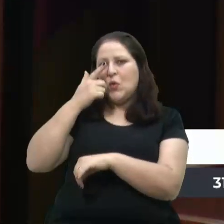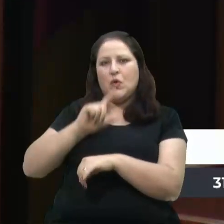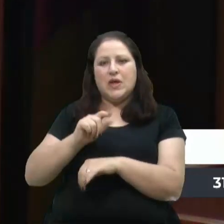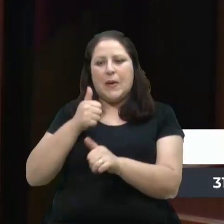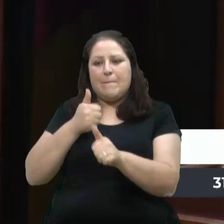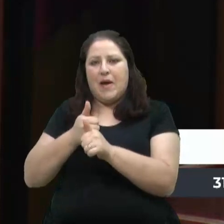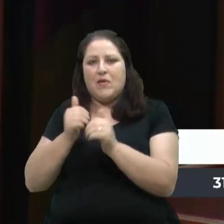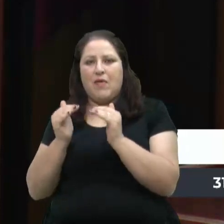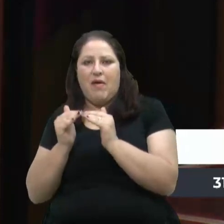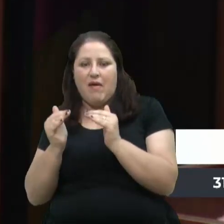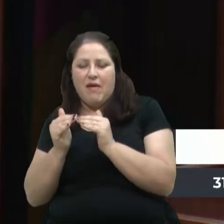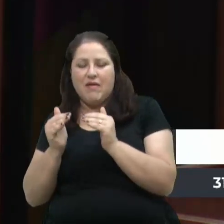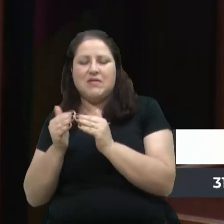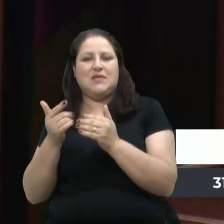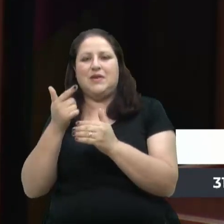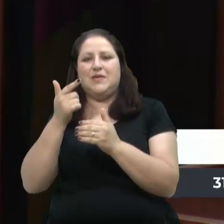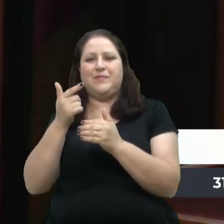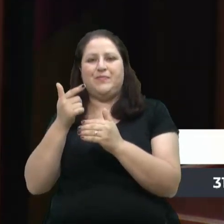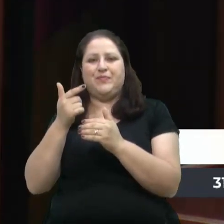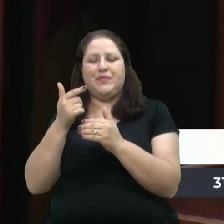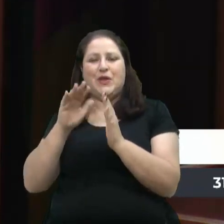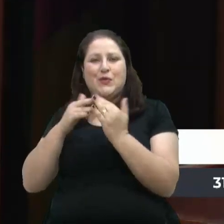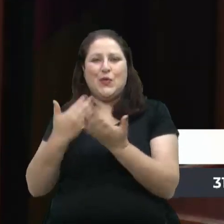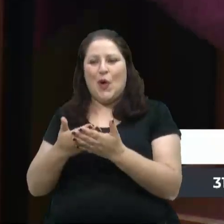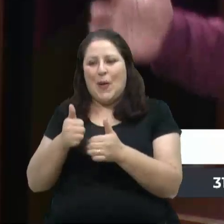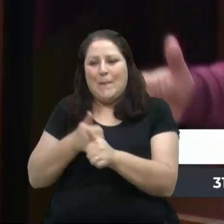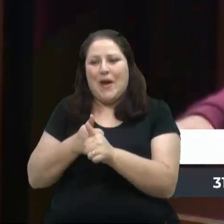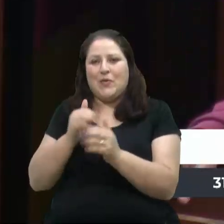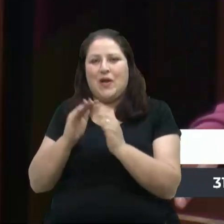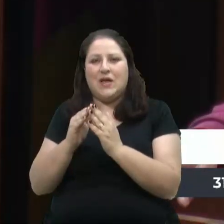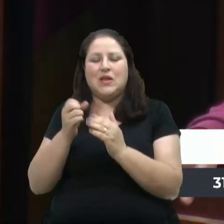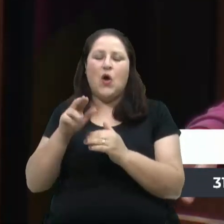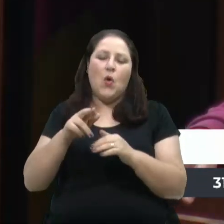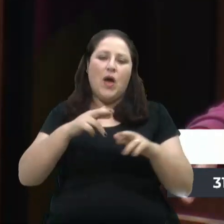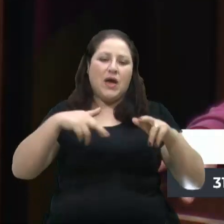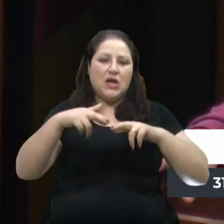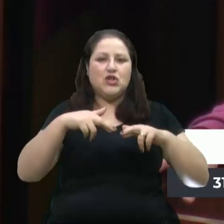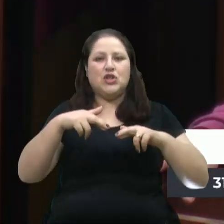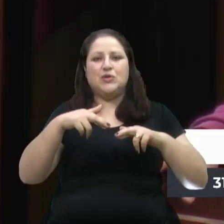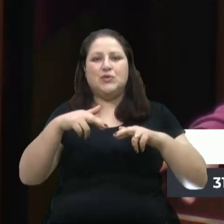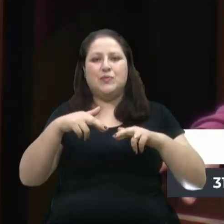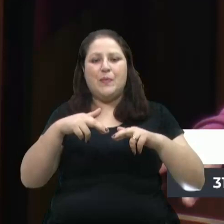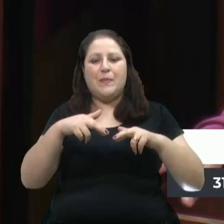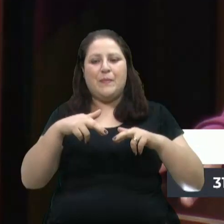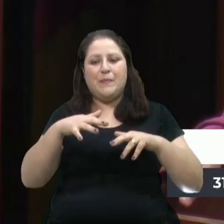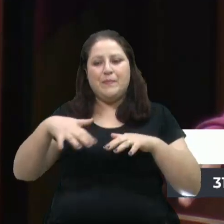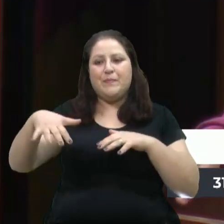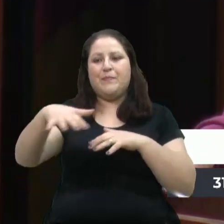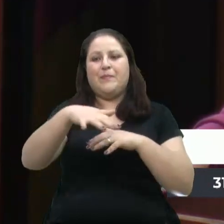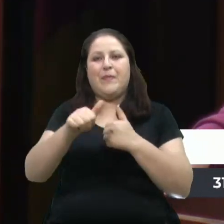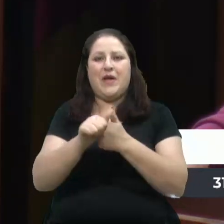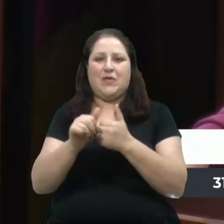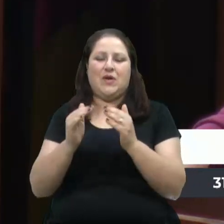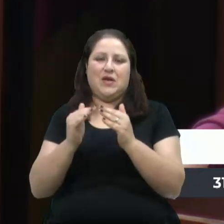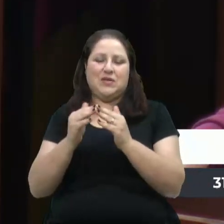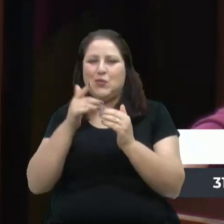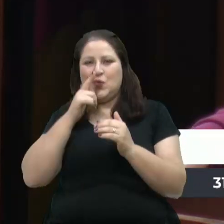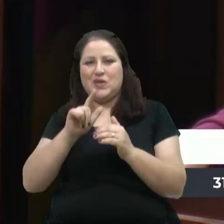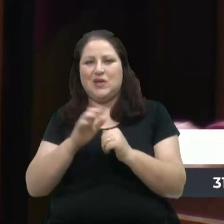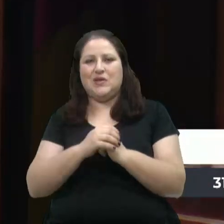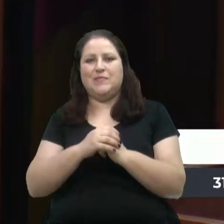né ou não conseguem as vagas numa região mais estendida e eu quero trazer uma reflexão que